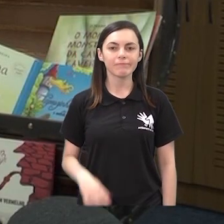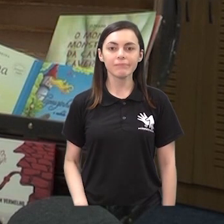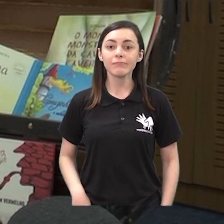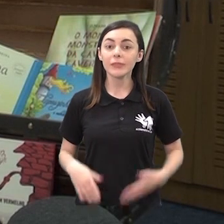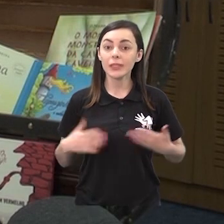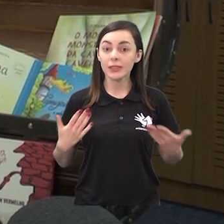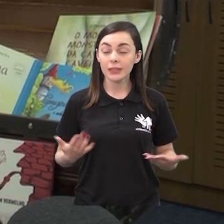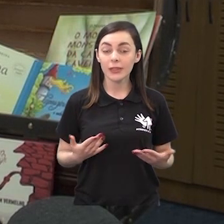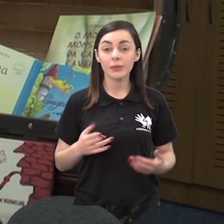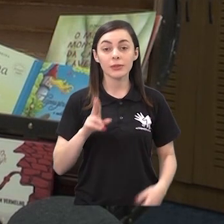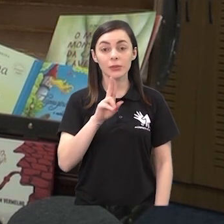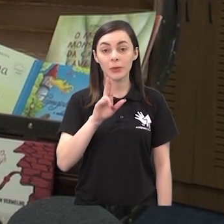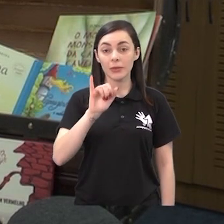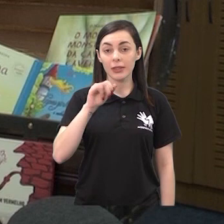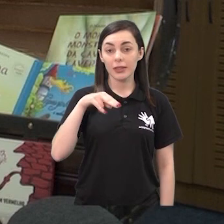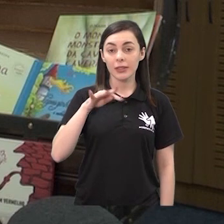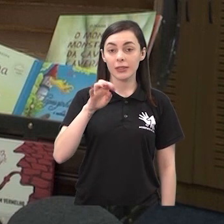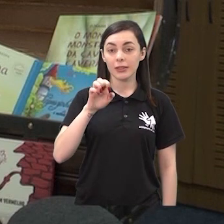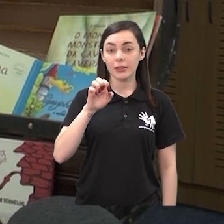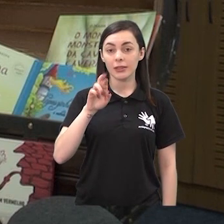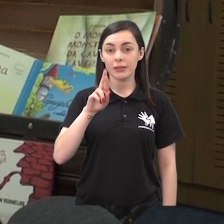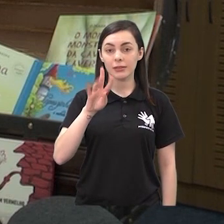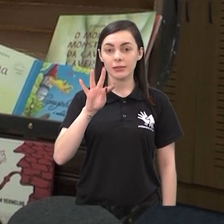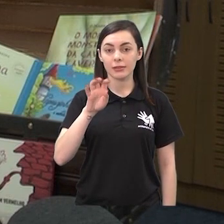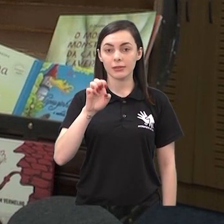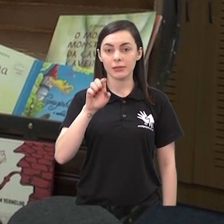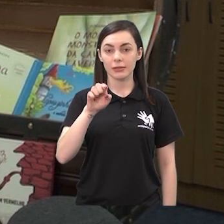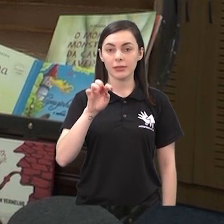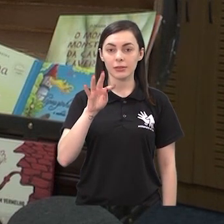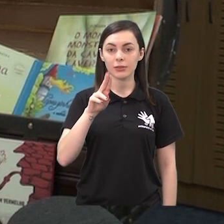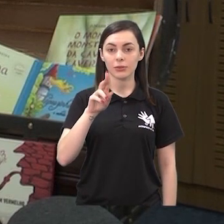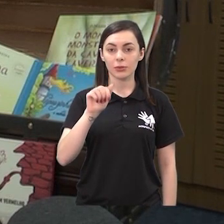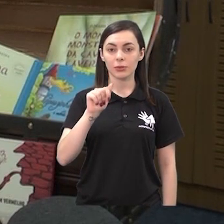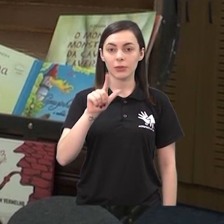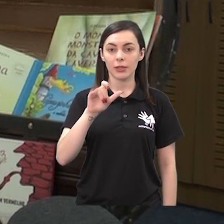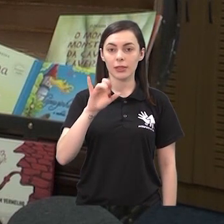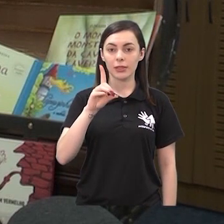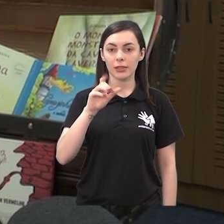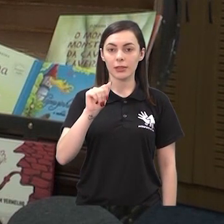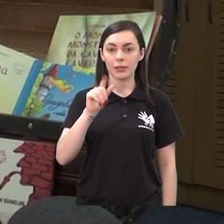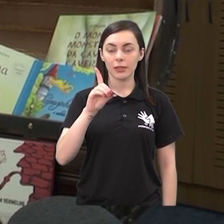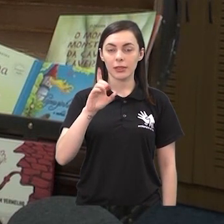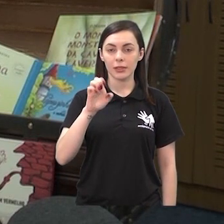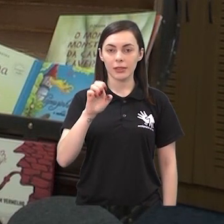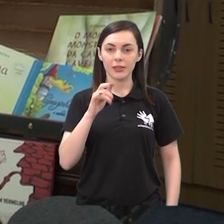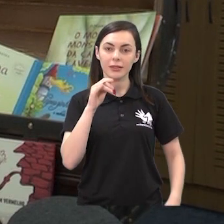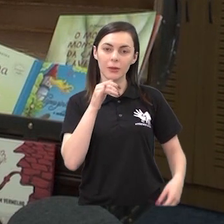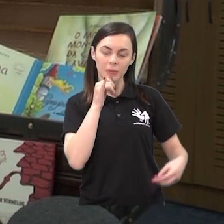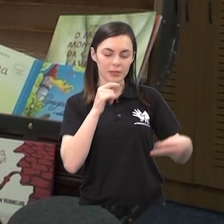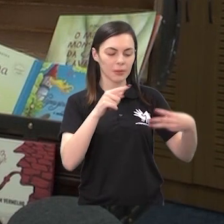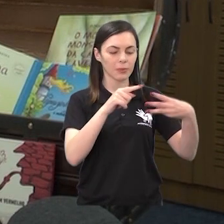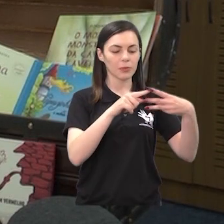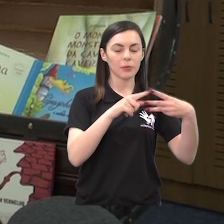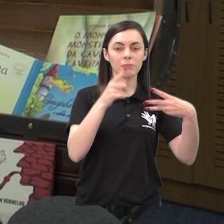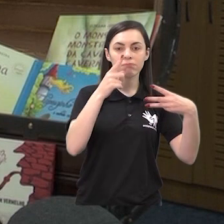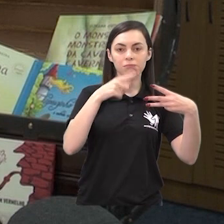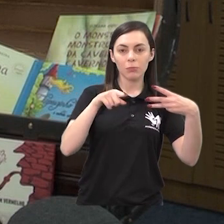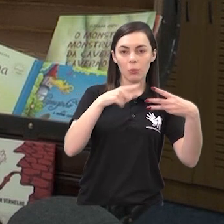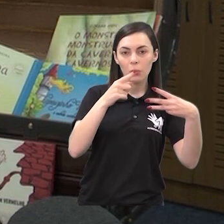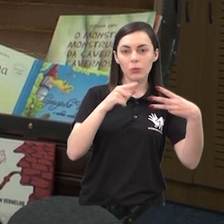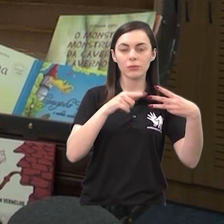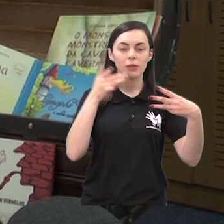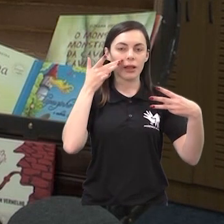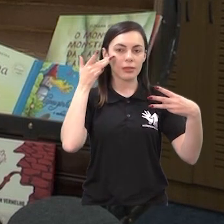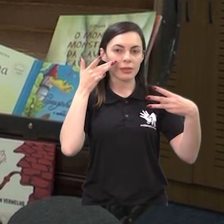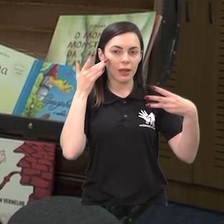nisso, né? Então tudo isso se chama intertextualidade, esse diálogo que há entre a música, a peça teatral e o conto